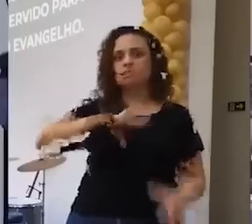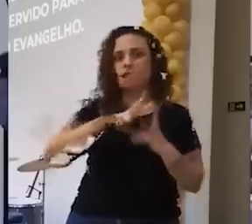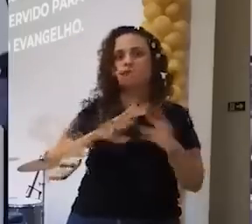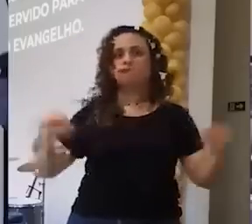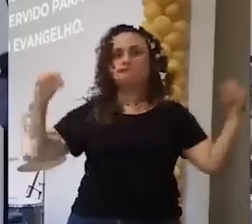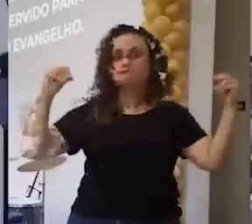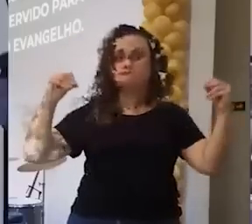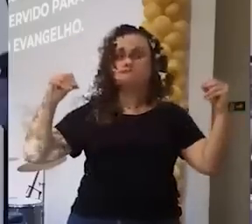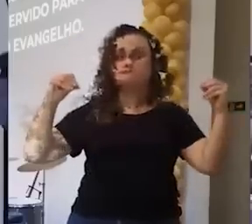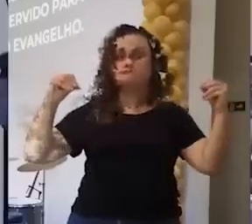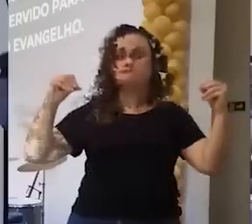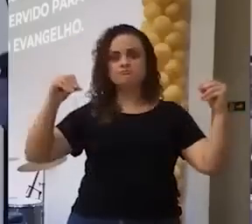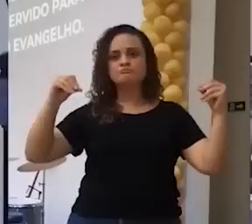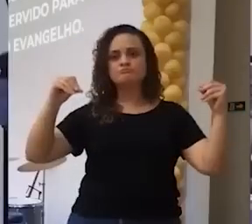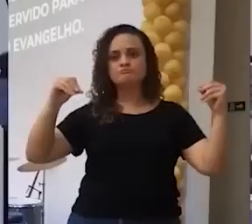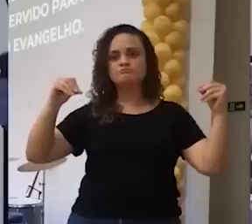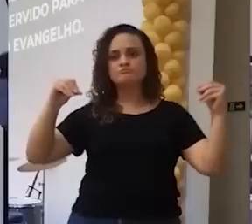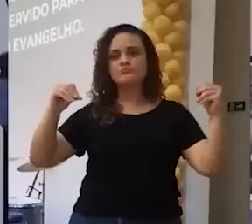É um luto doloroso.